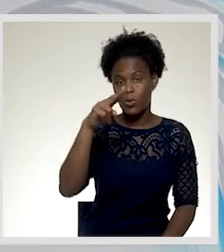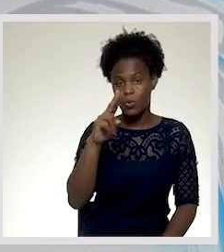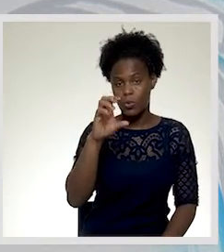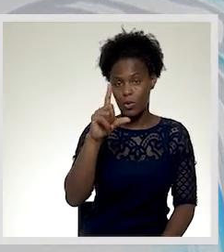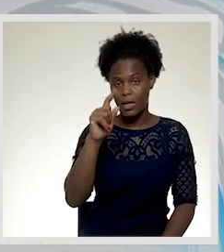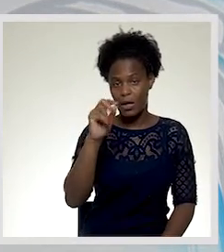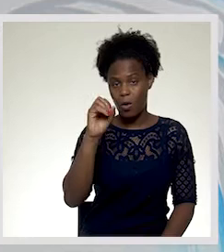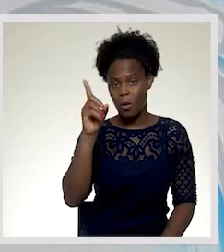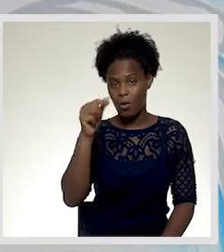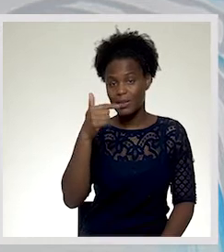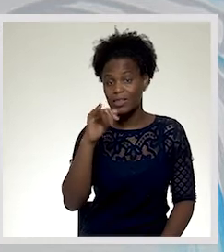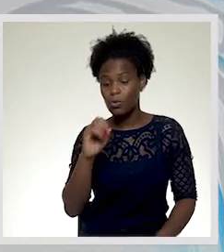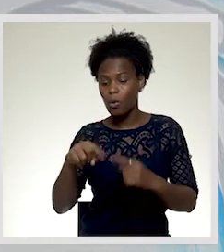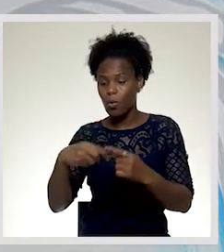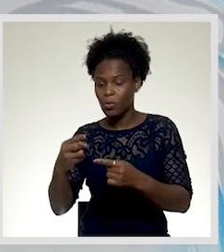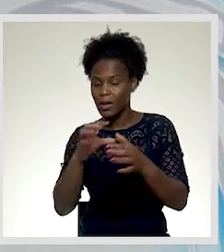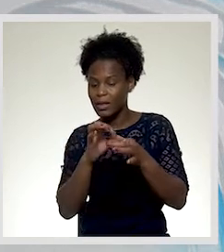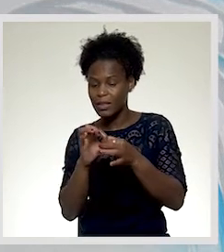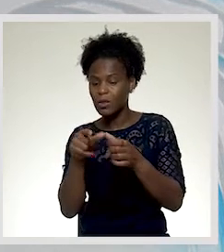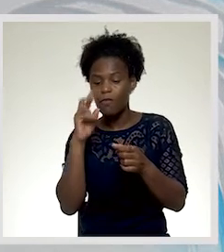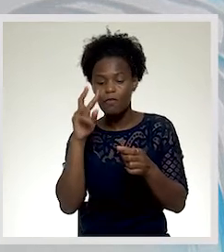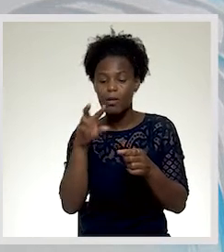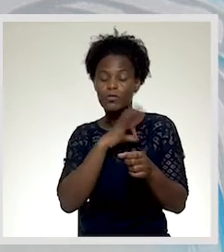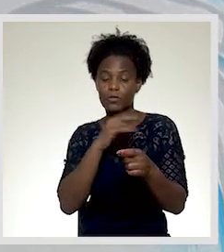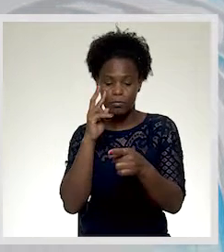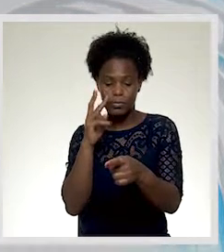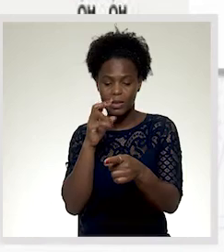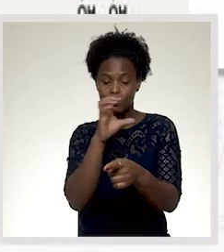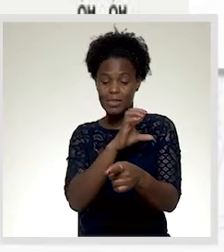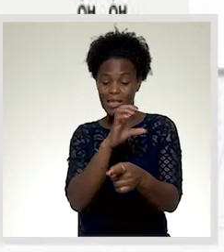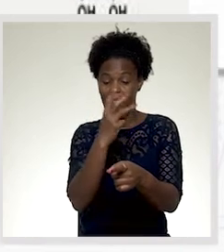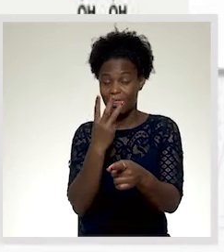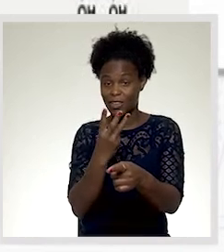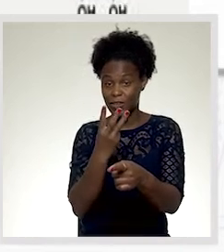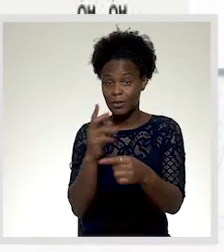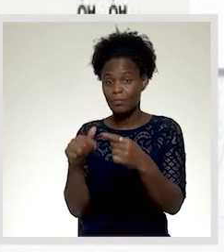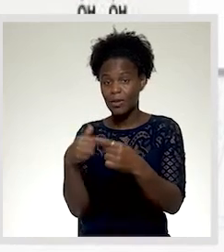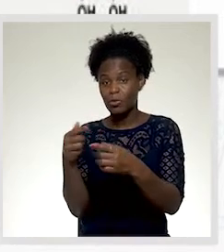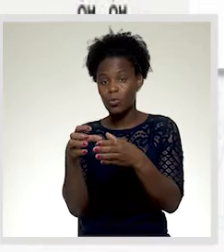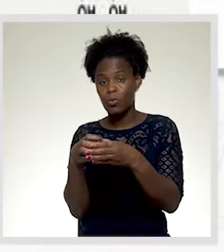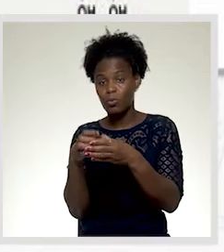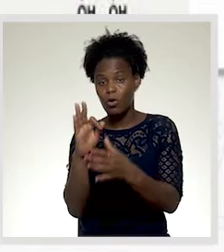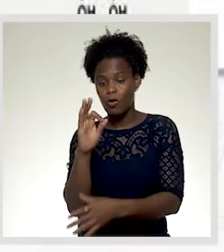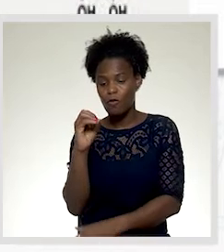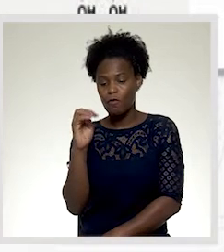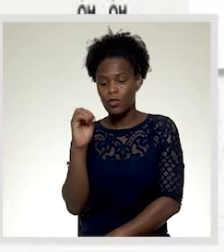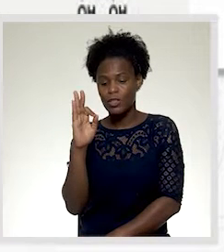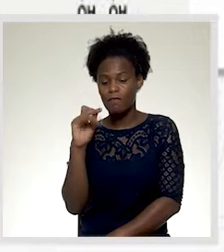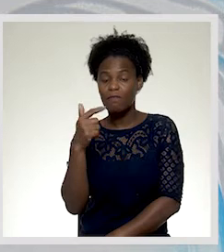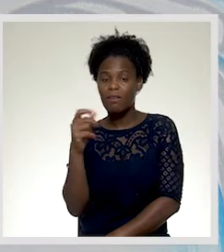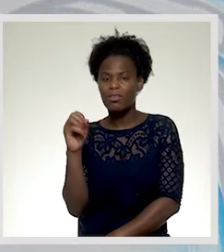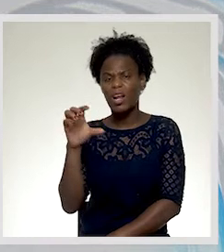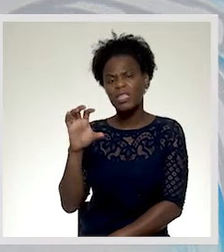aqui um nucleótido, temos aqui um outro nucleótido. A ligação se estabelece aqui, entre o carbono 3 e aqui o grupo